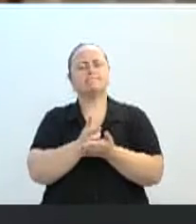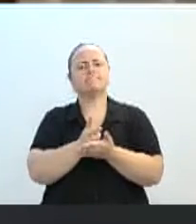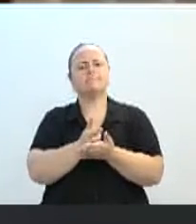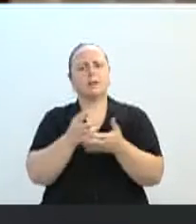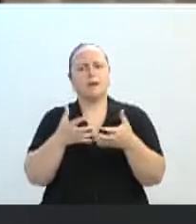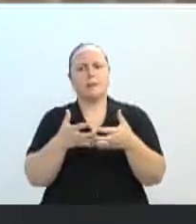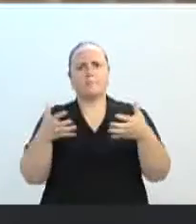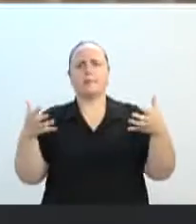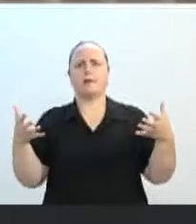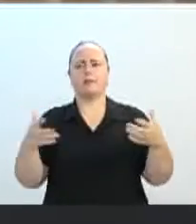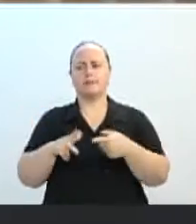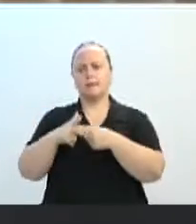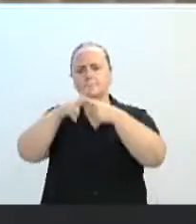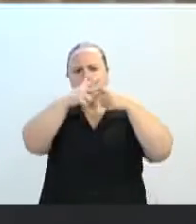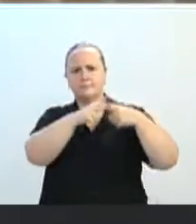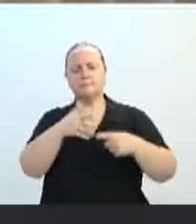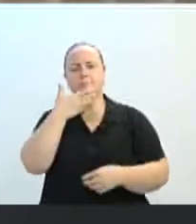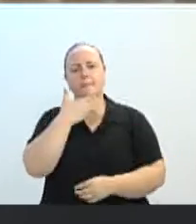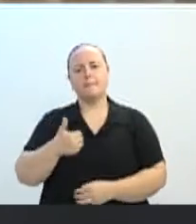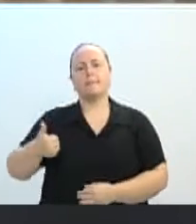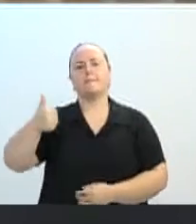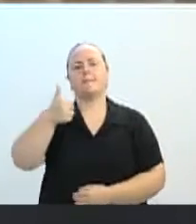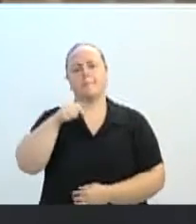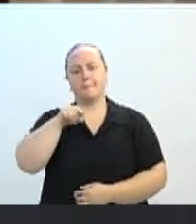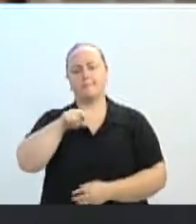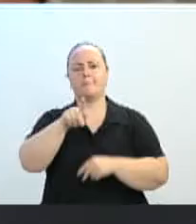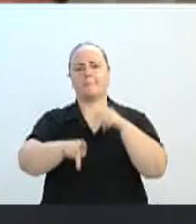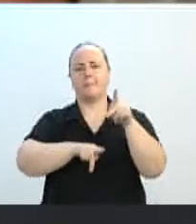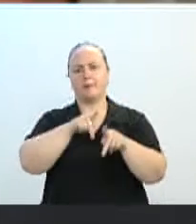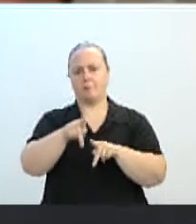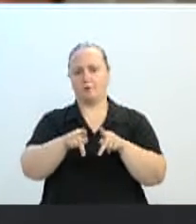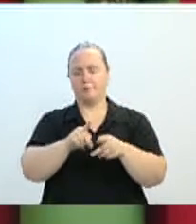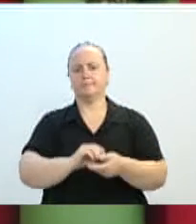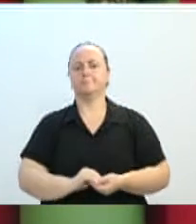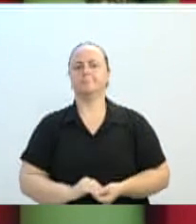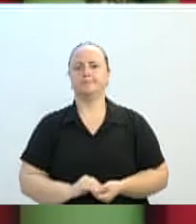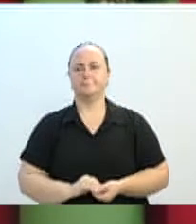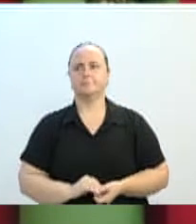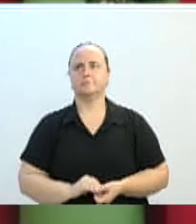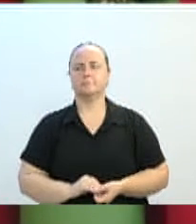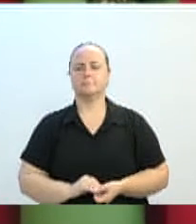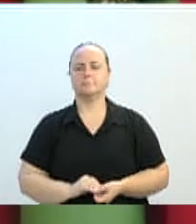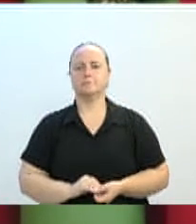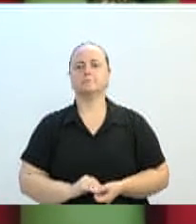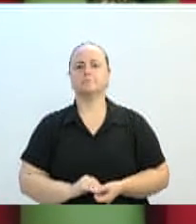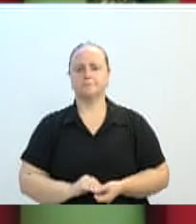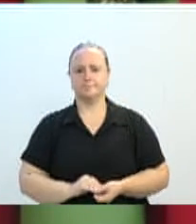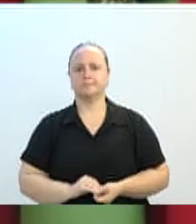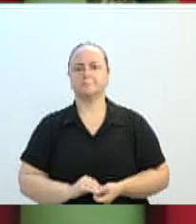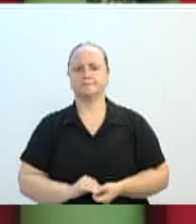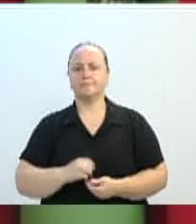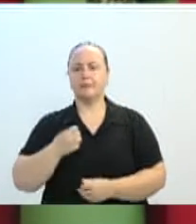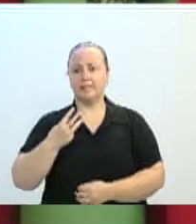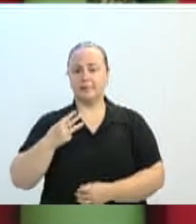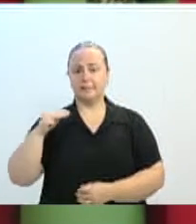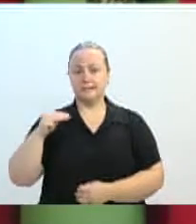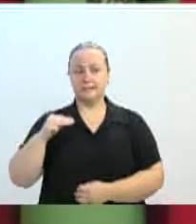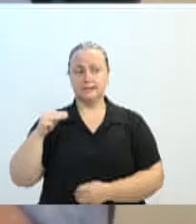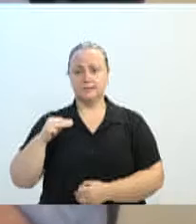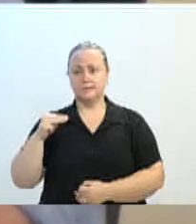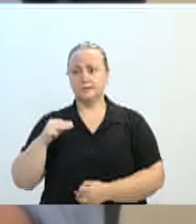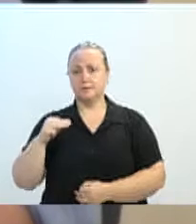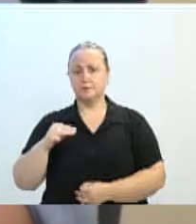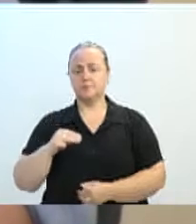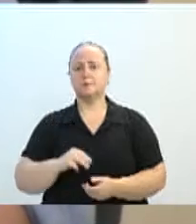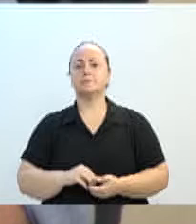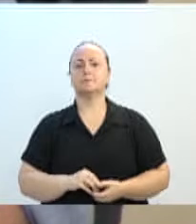reformada para melhor atender toda aquela população tamo junto Vereador Obrigado o vereador Adriano mais três minutos Presidente